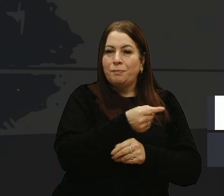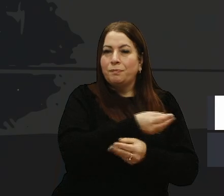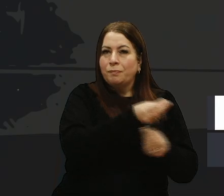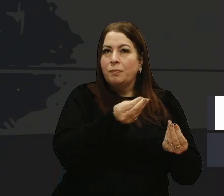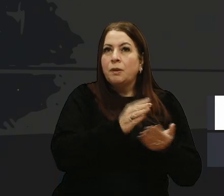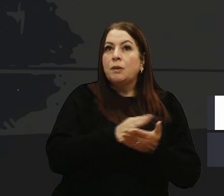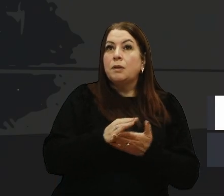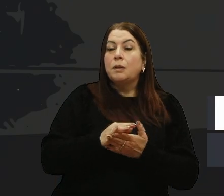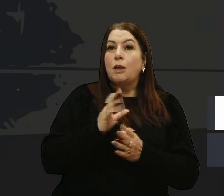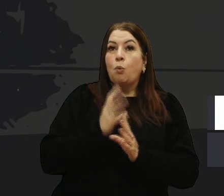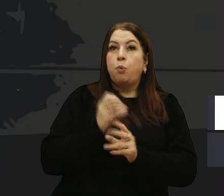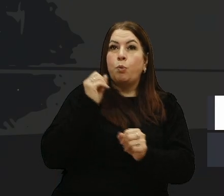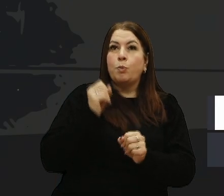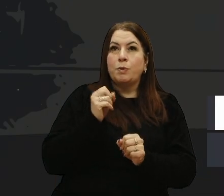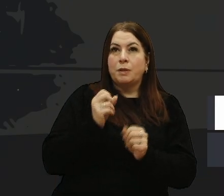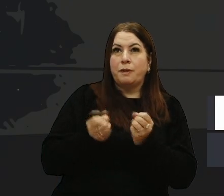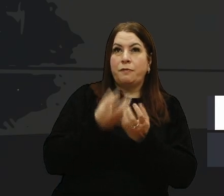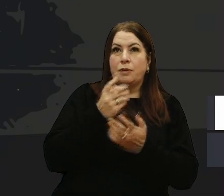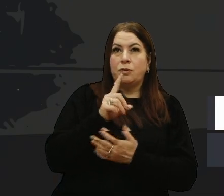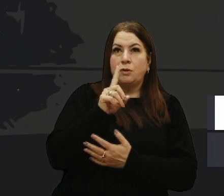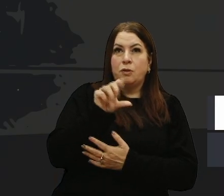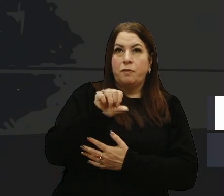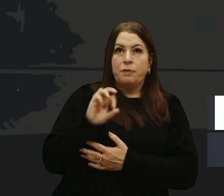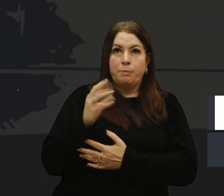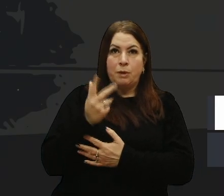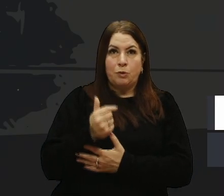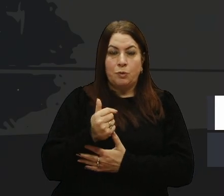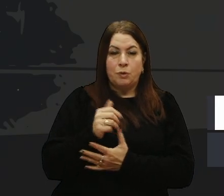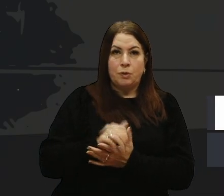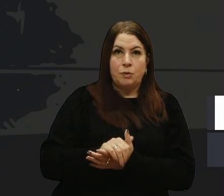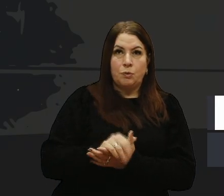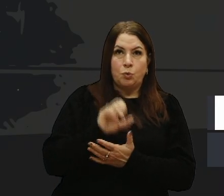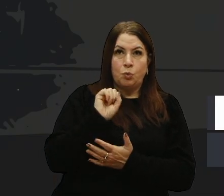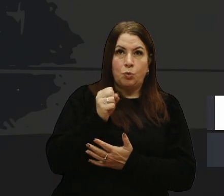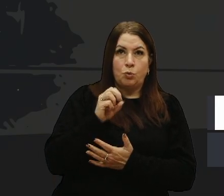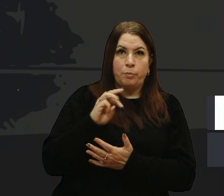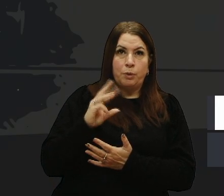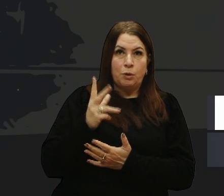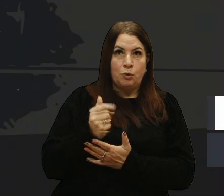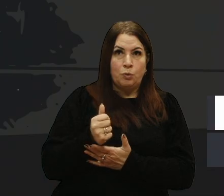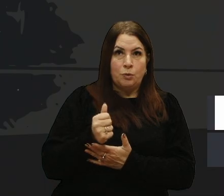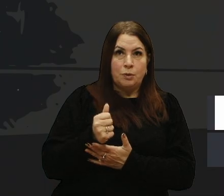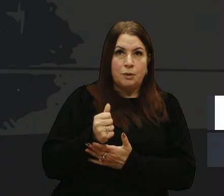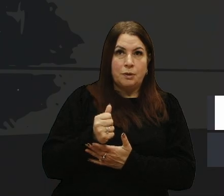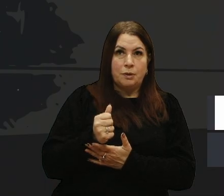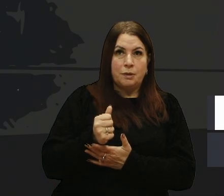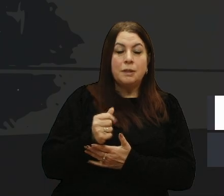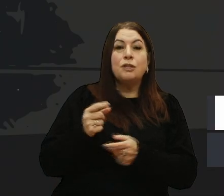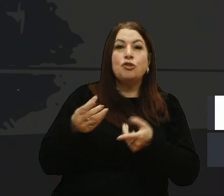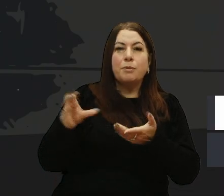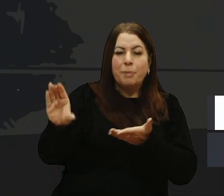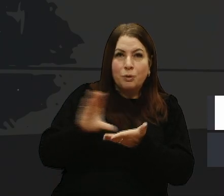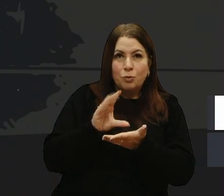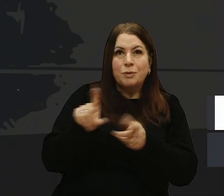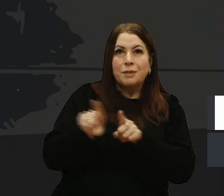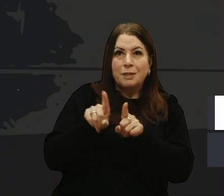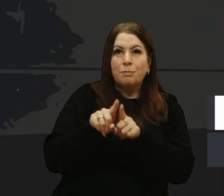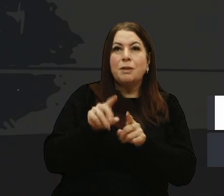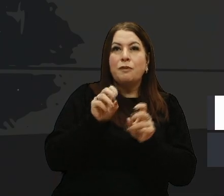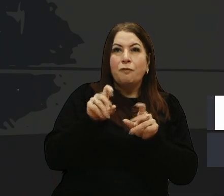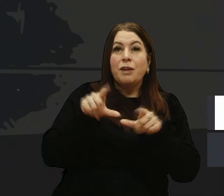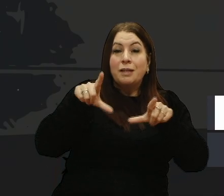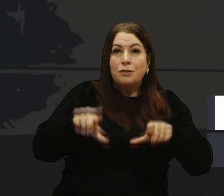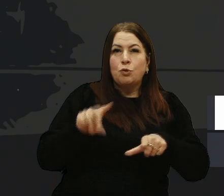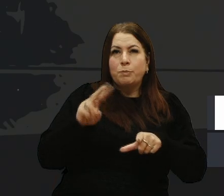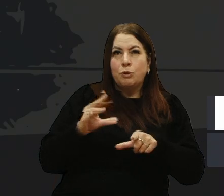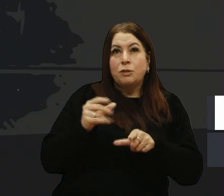A receita total da festa foi 19 milhões, 8 milhões de captação de patrocínios, 2 milhões de venda de